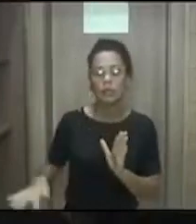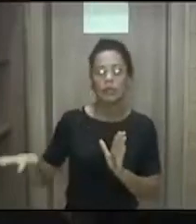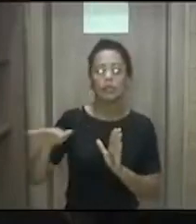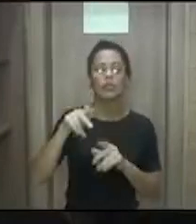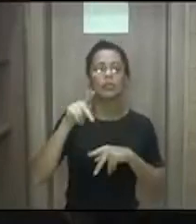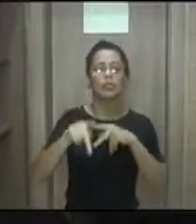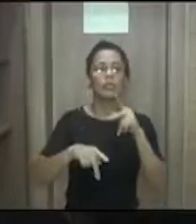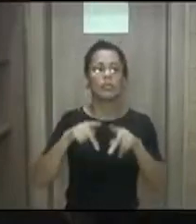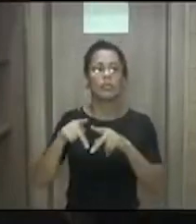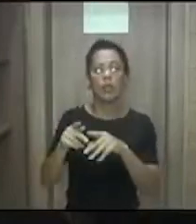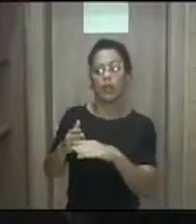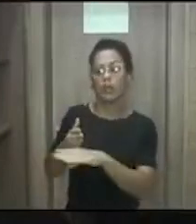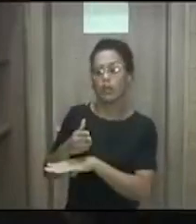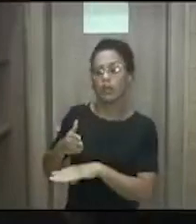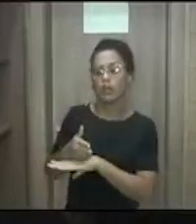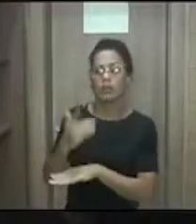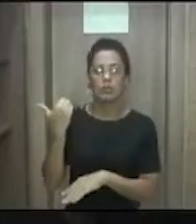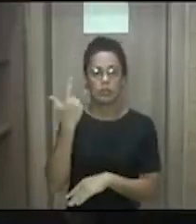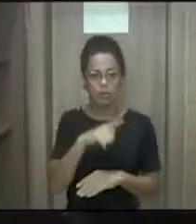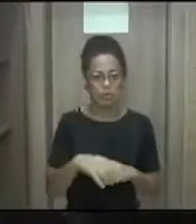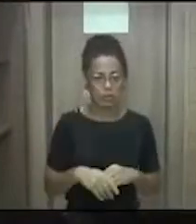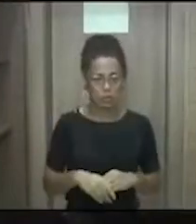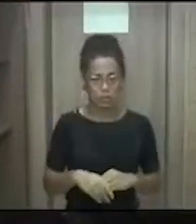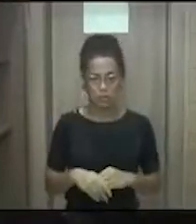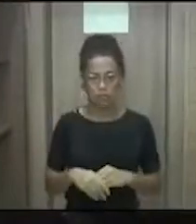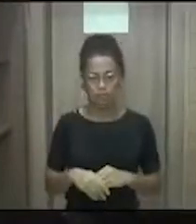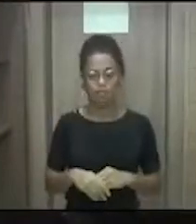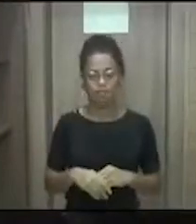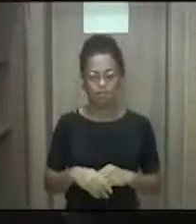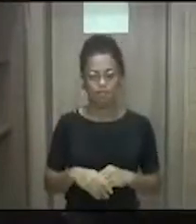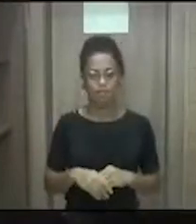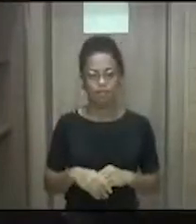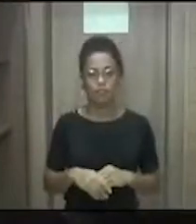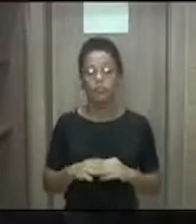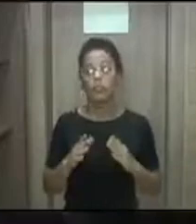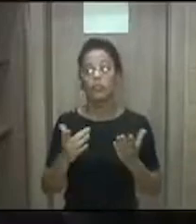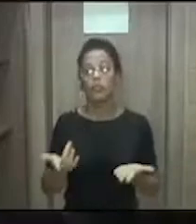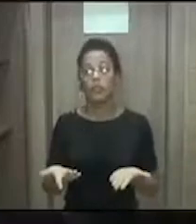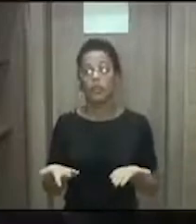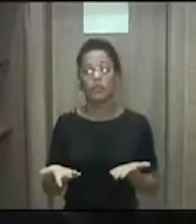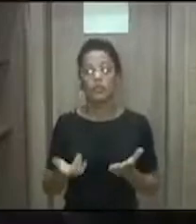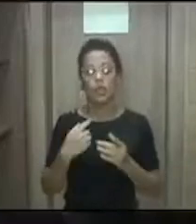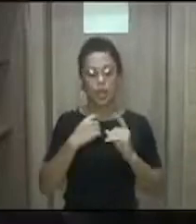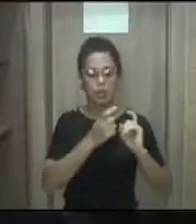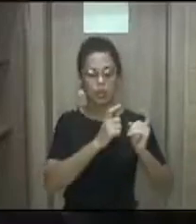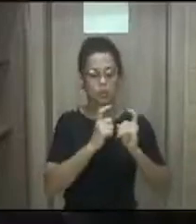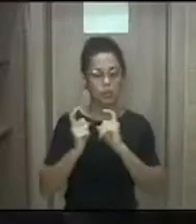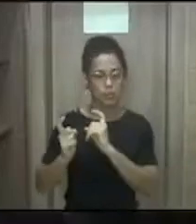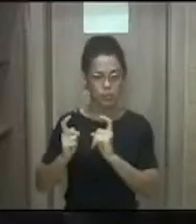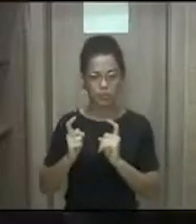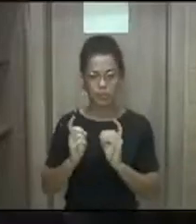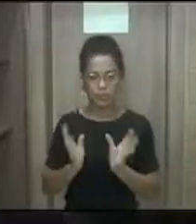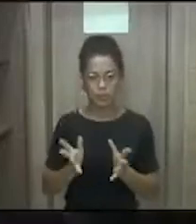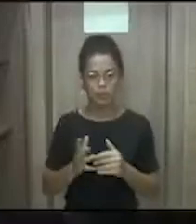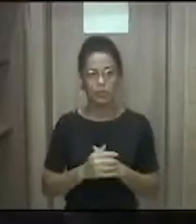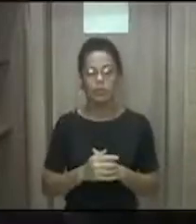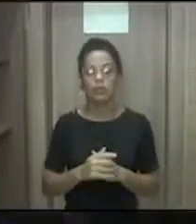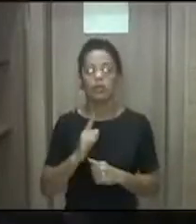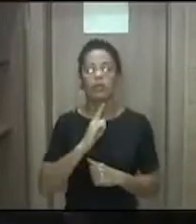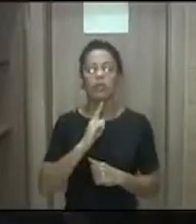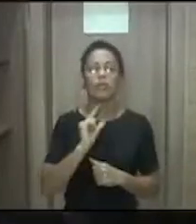esse acesso ter essa prótese, né? E já dialogando um pouco com a questão, Kedrin,